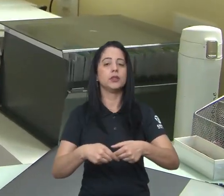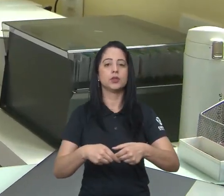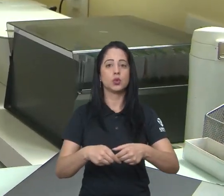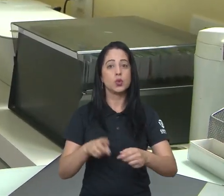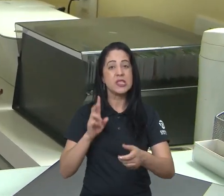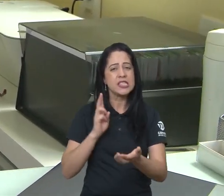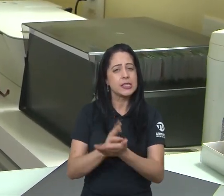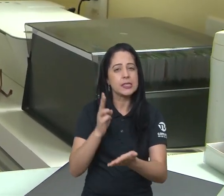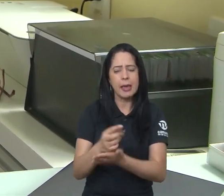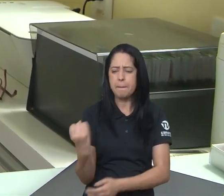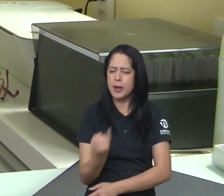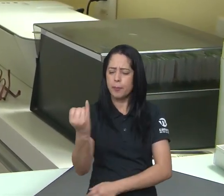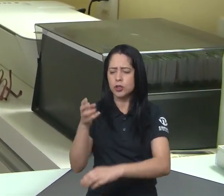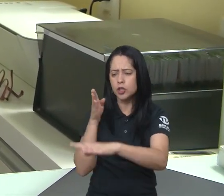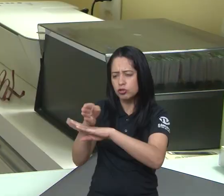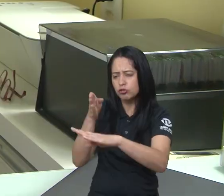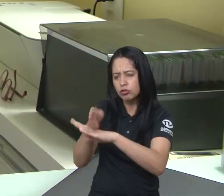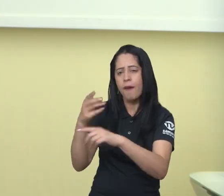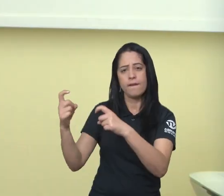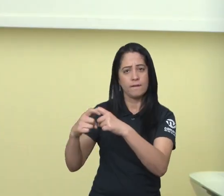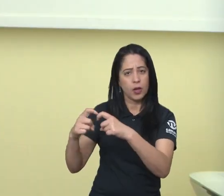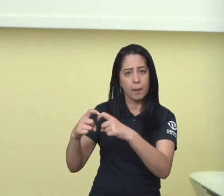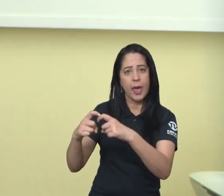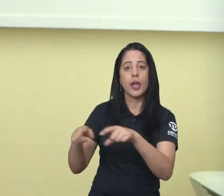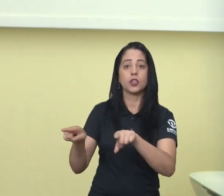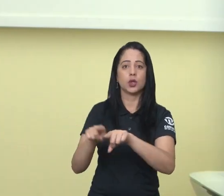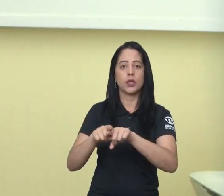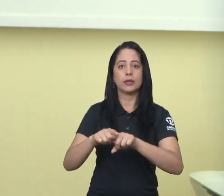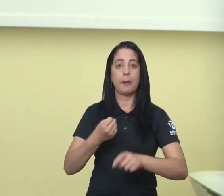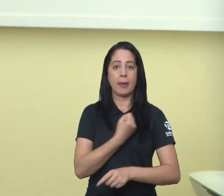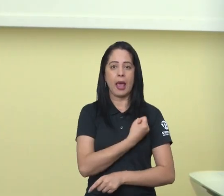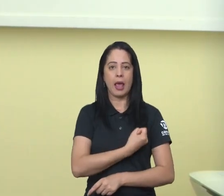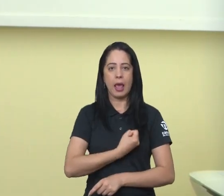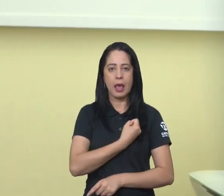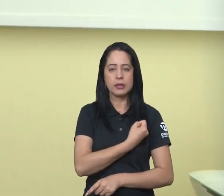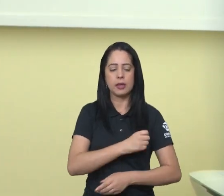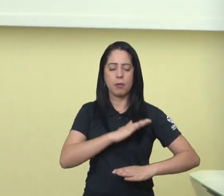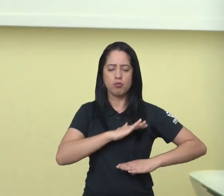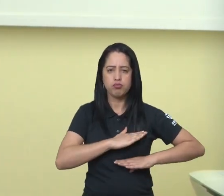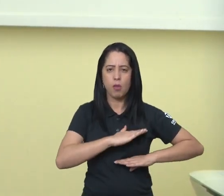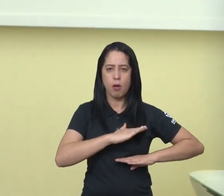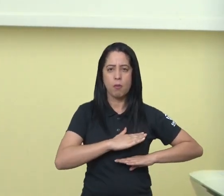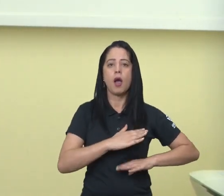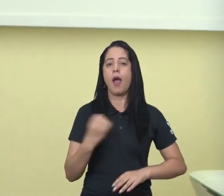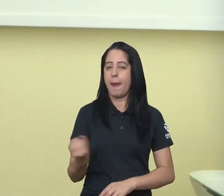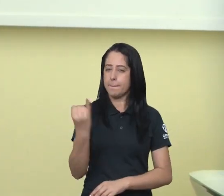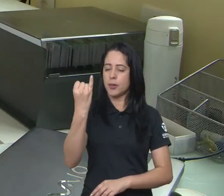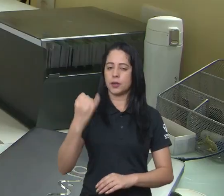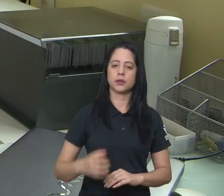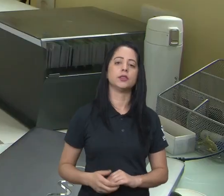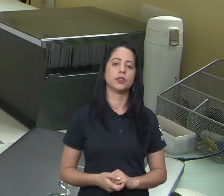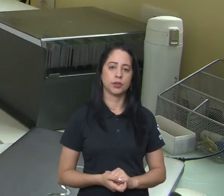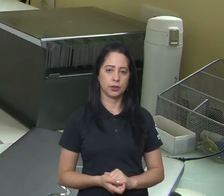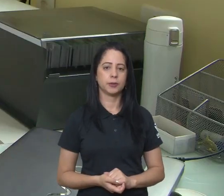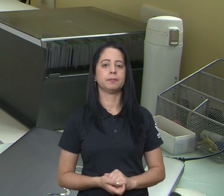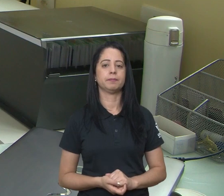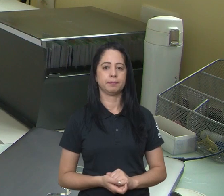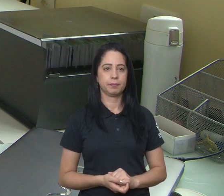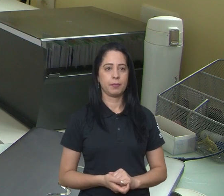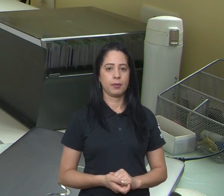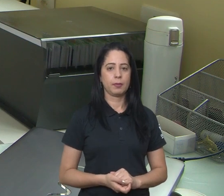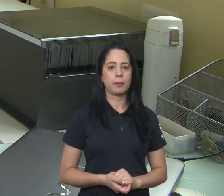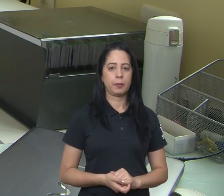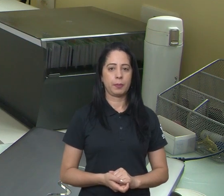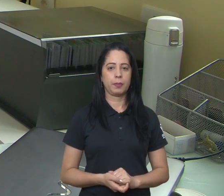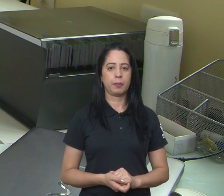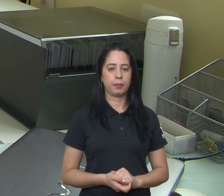motivo, manter consultas médicas em dia, assim como a realização do exame de mamografia, são essenciais. O mês de outubro é um